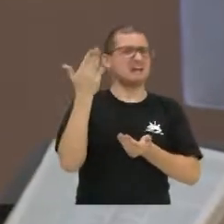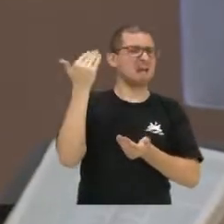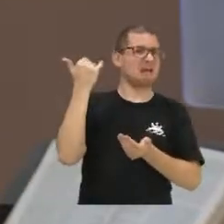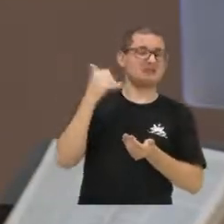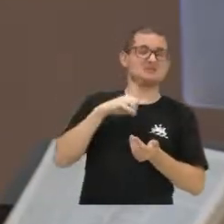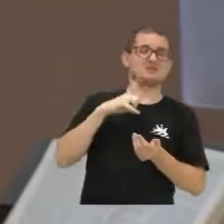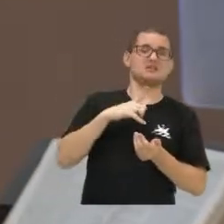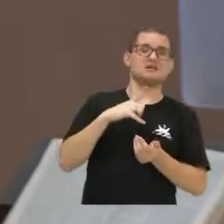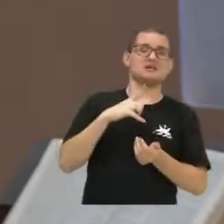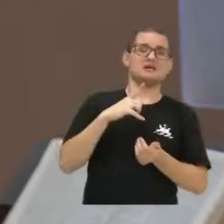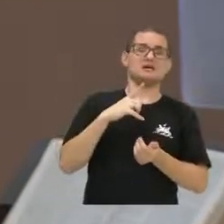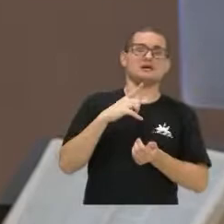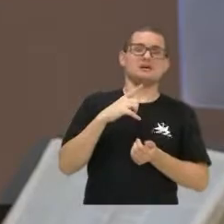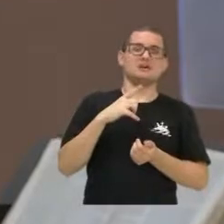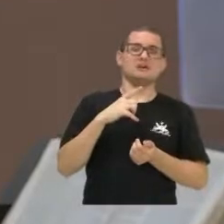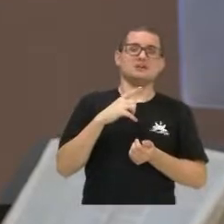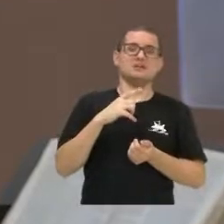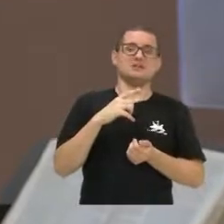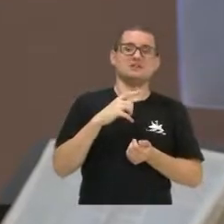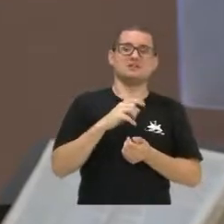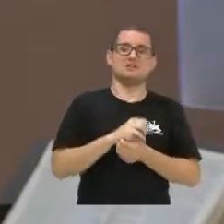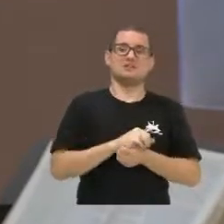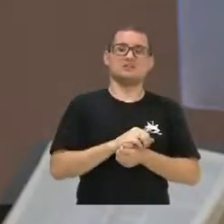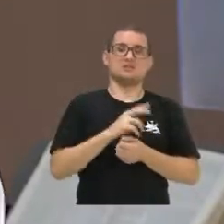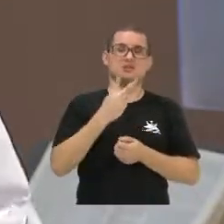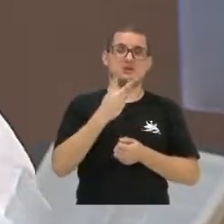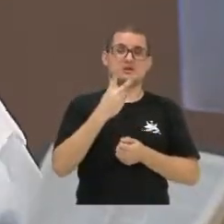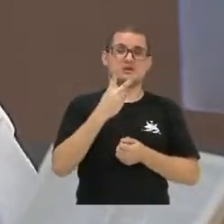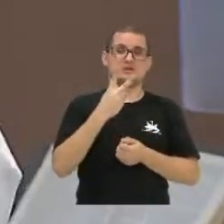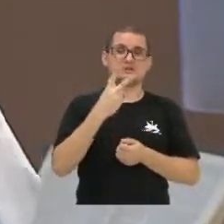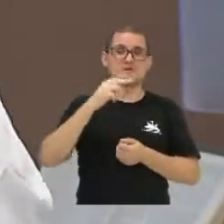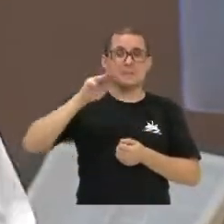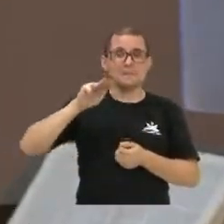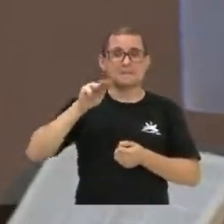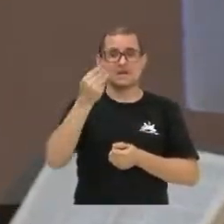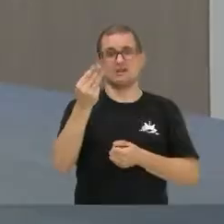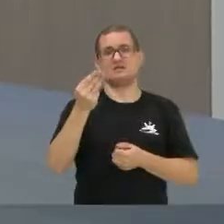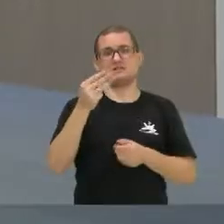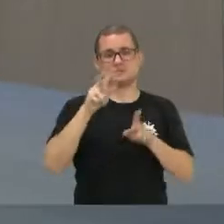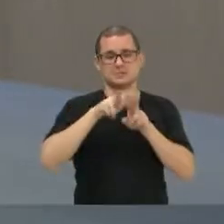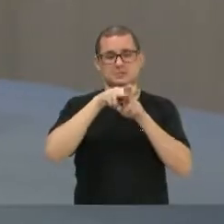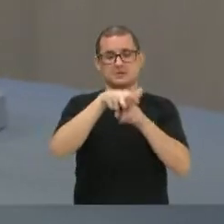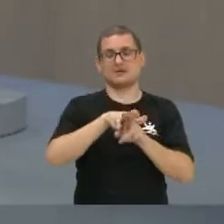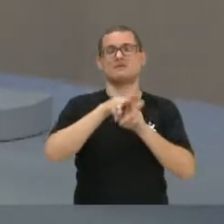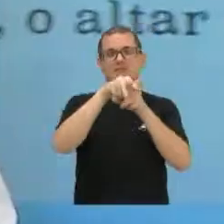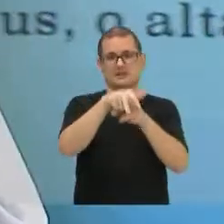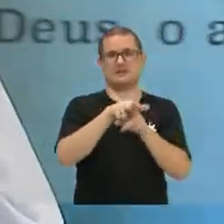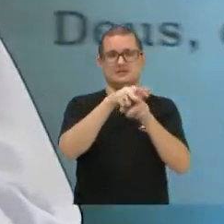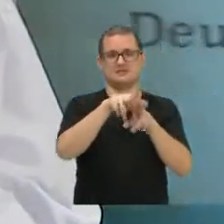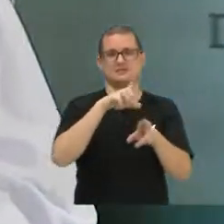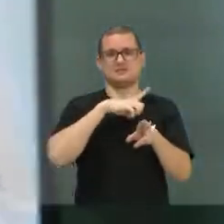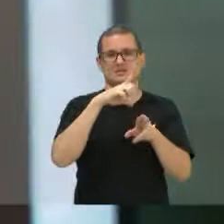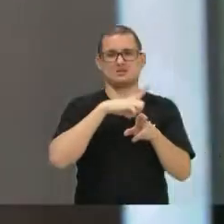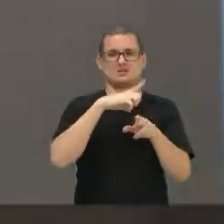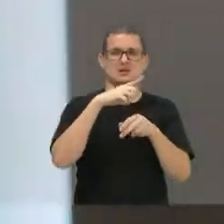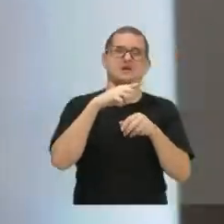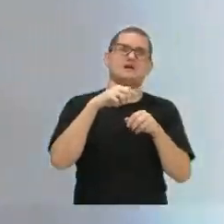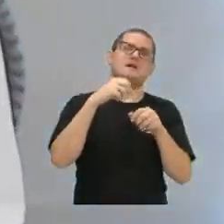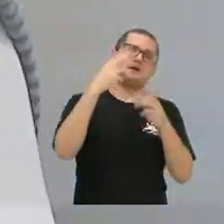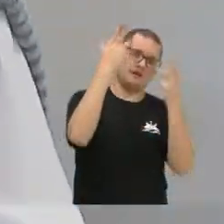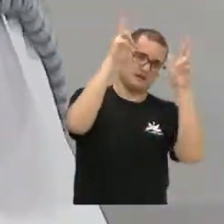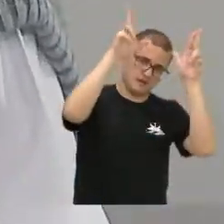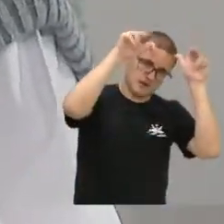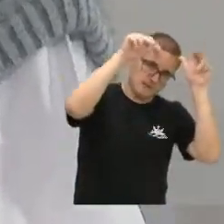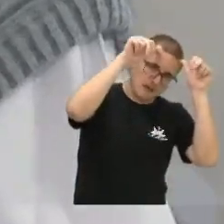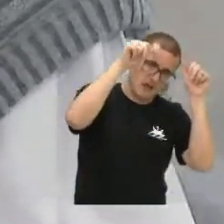tinham escorpiões na calda e bocas de fogo até que não foi entanto mas